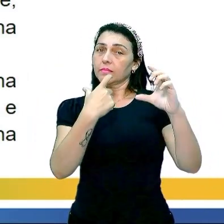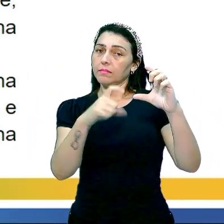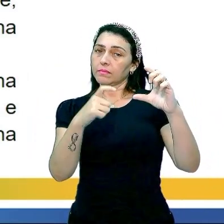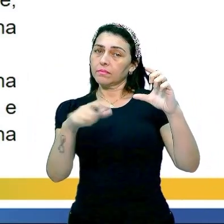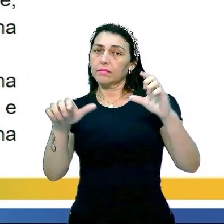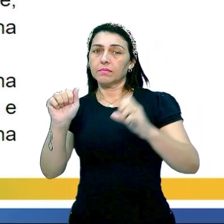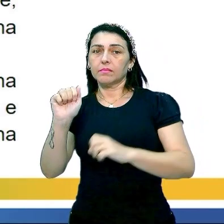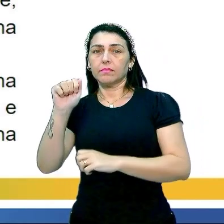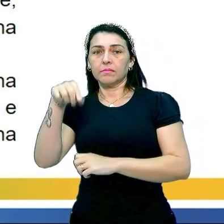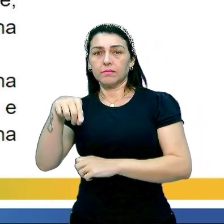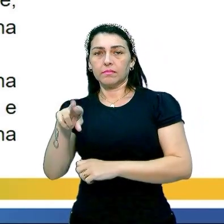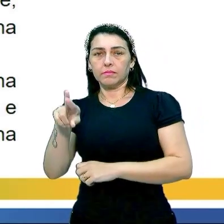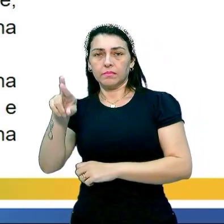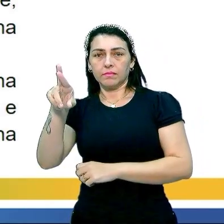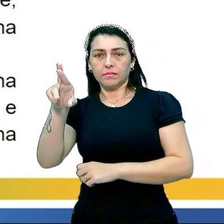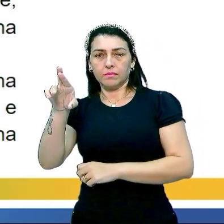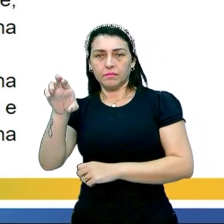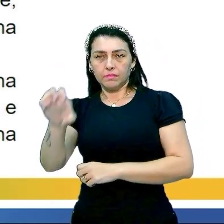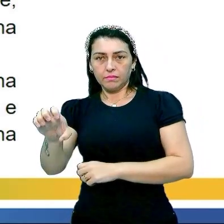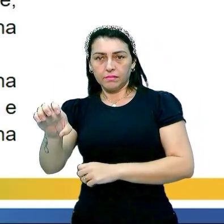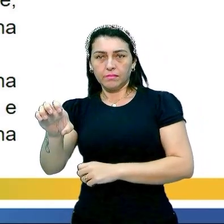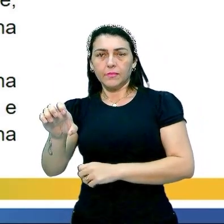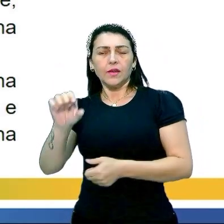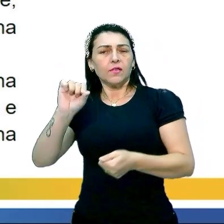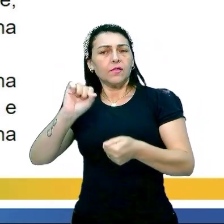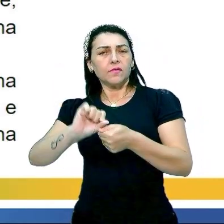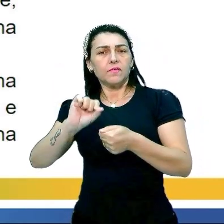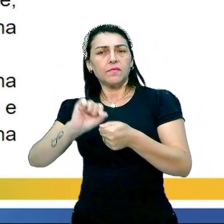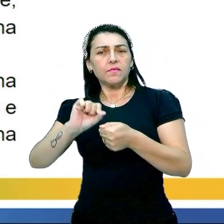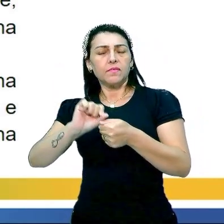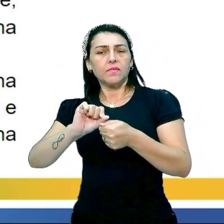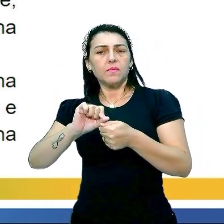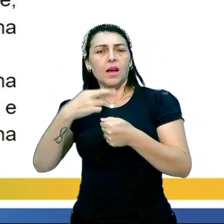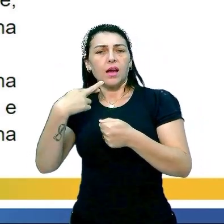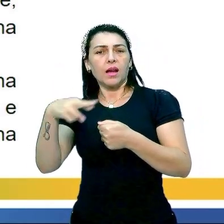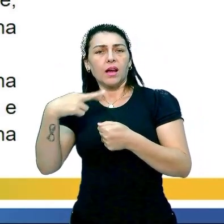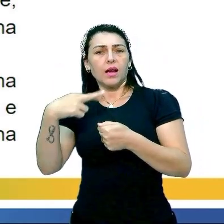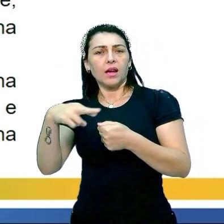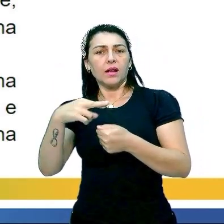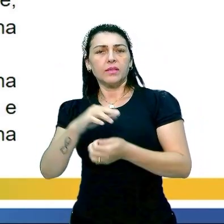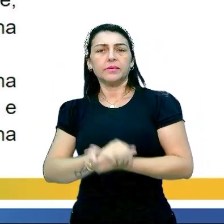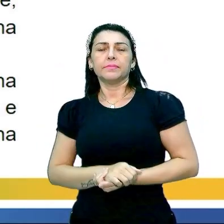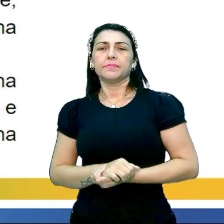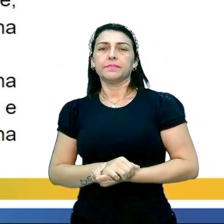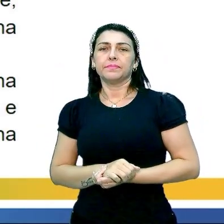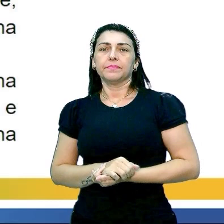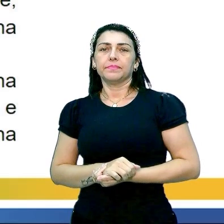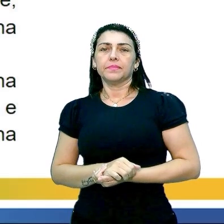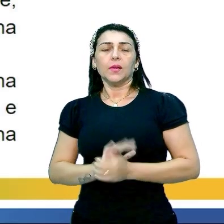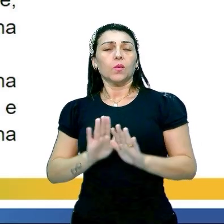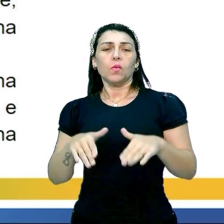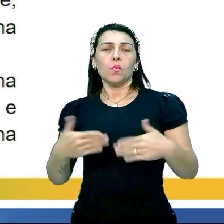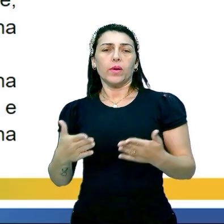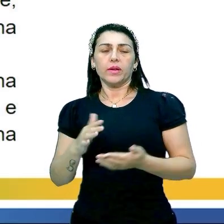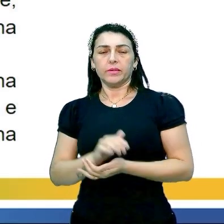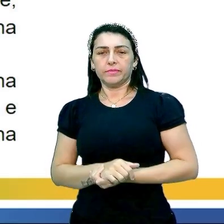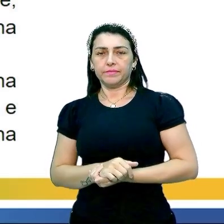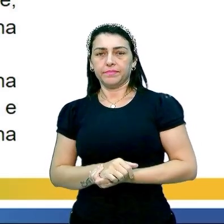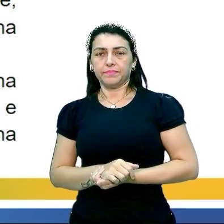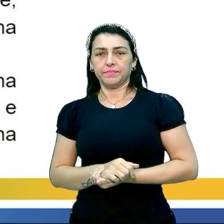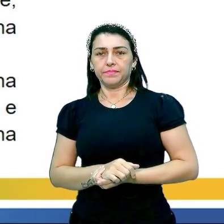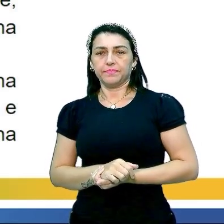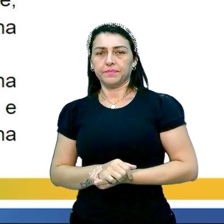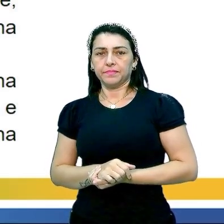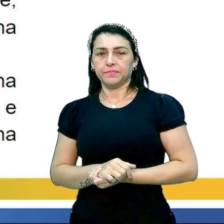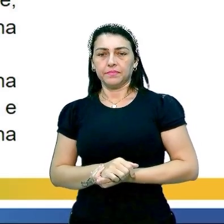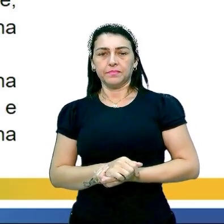a tirinha de André Darmé, realiza uma crítica. E qual é essa crítica?